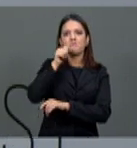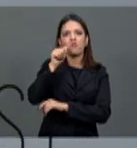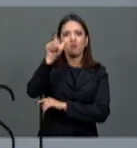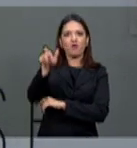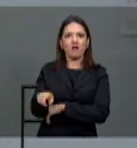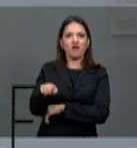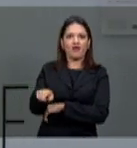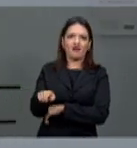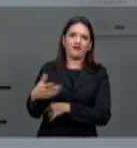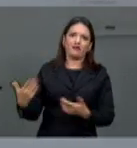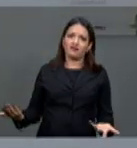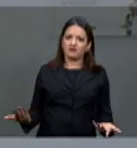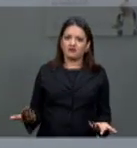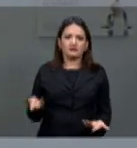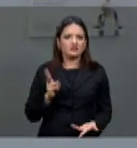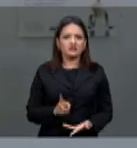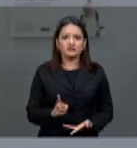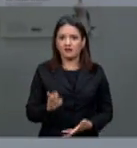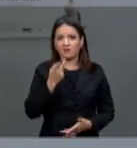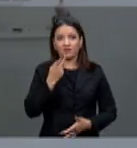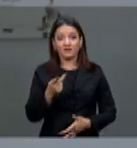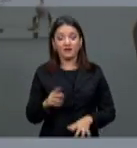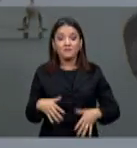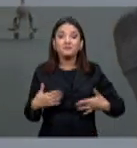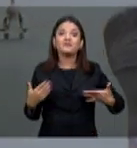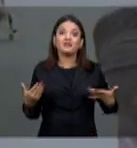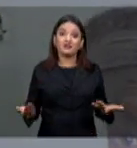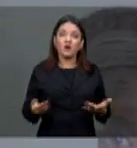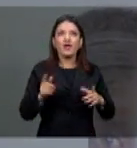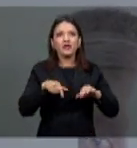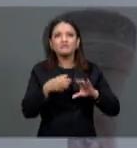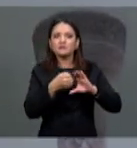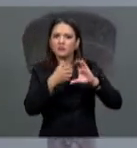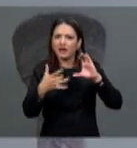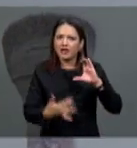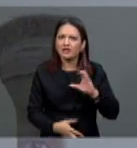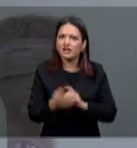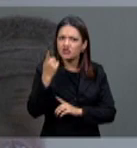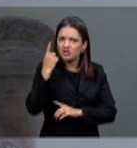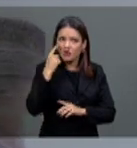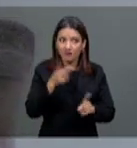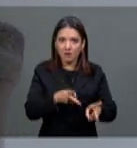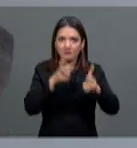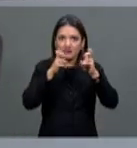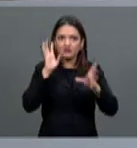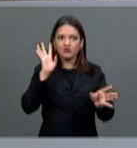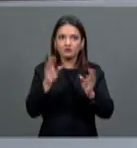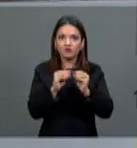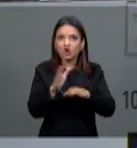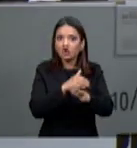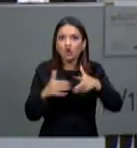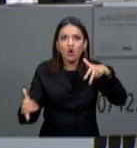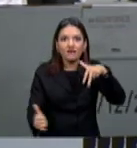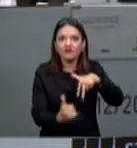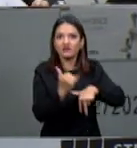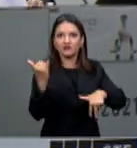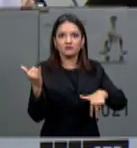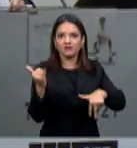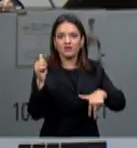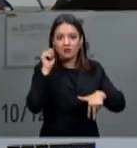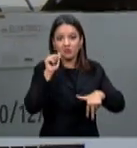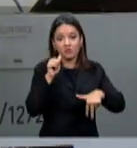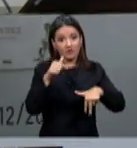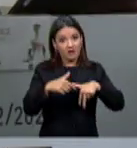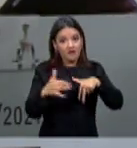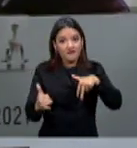do que aconteceu para a própria vítima. E essa foi uma característica em comum que eu achei entre todas as vítimas entre si. Embora